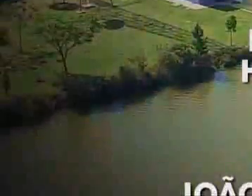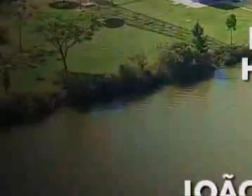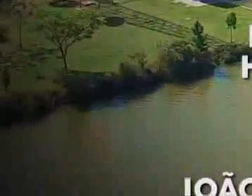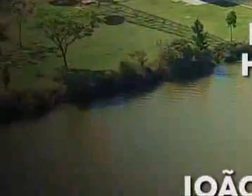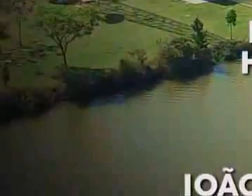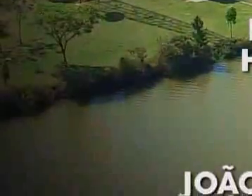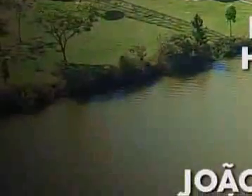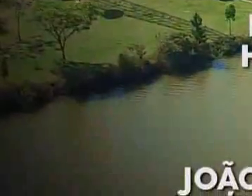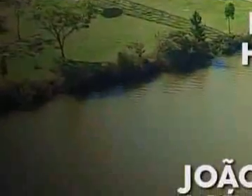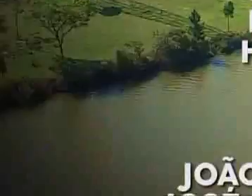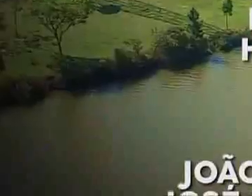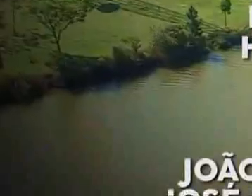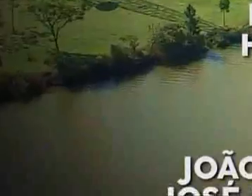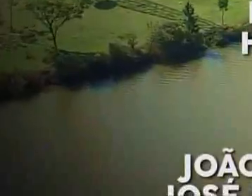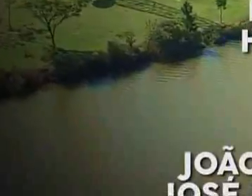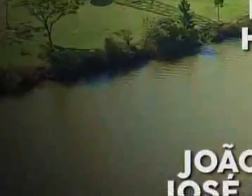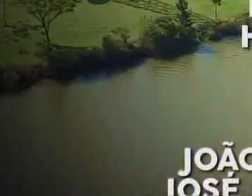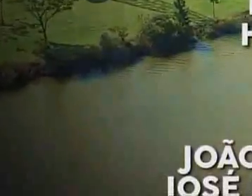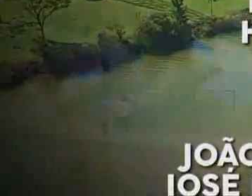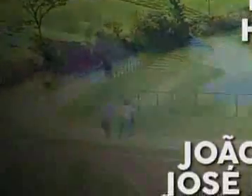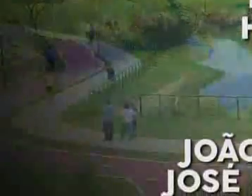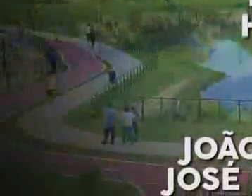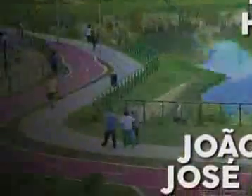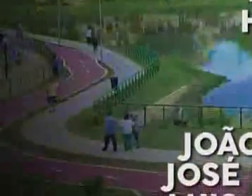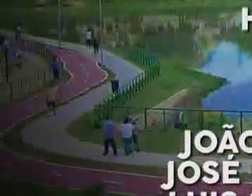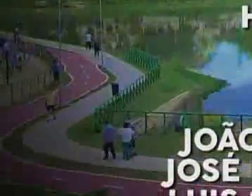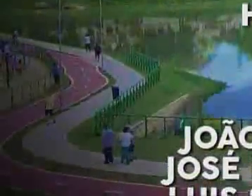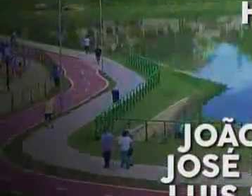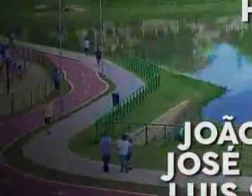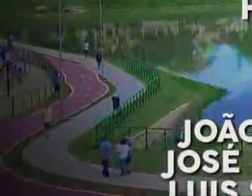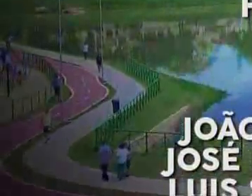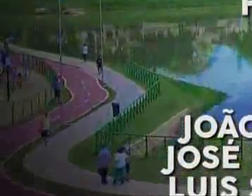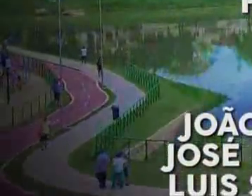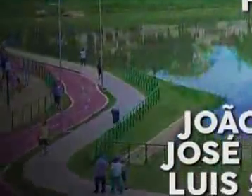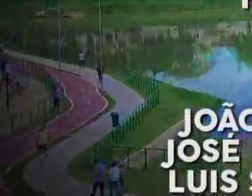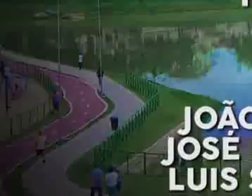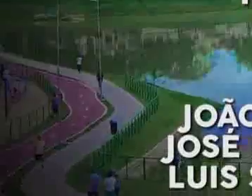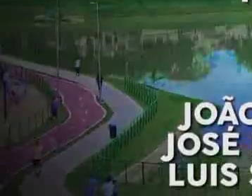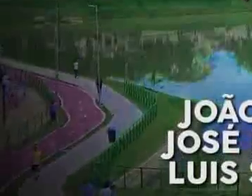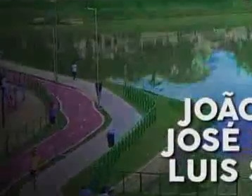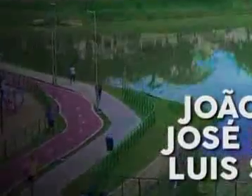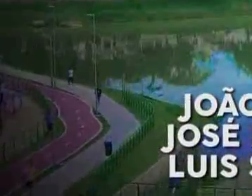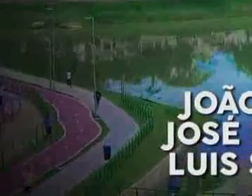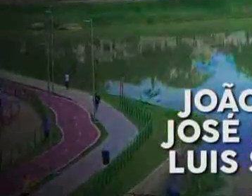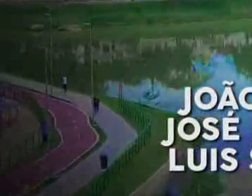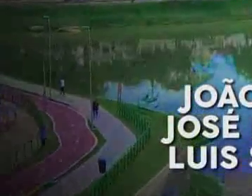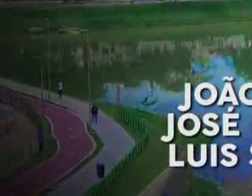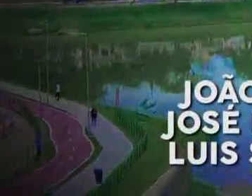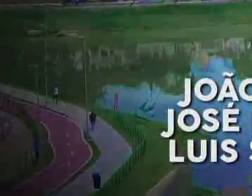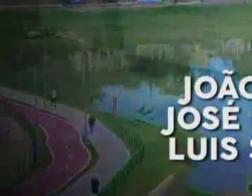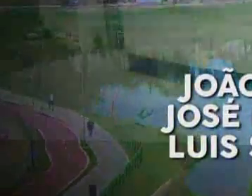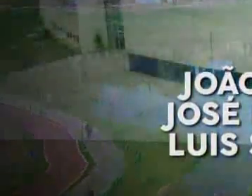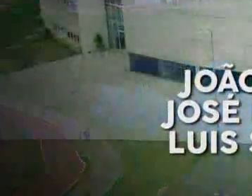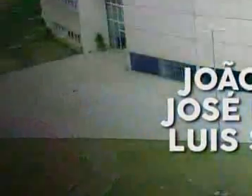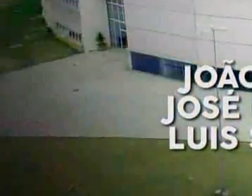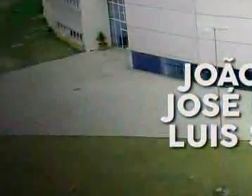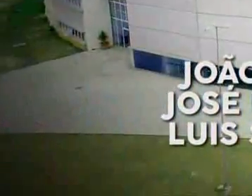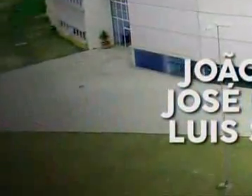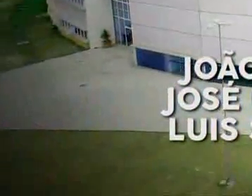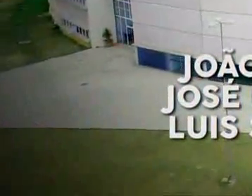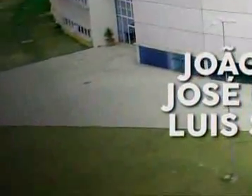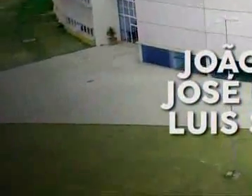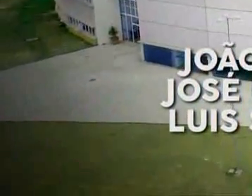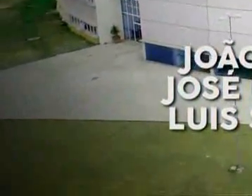gigante pela própria natureza, és bela, és forte, pátrio, colosso, e